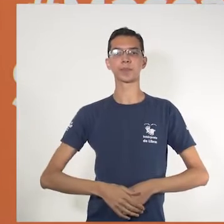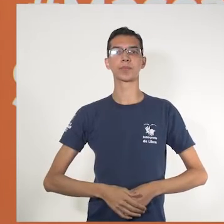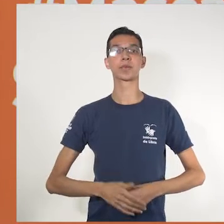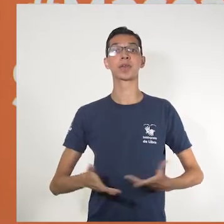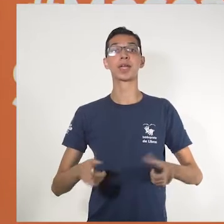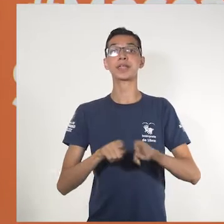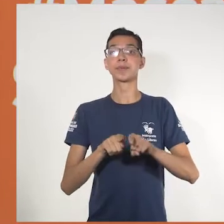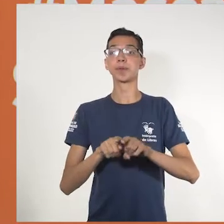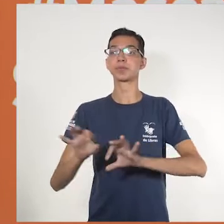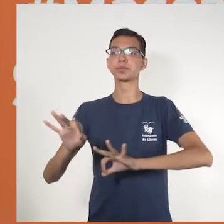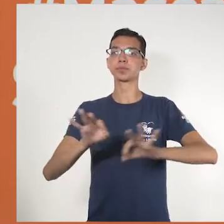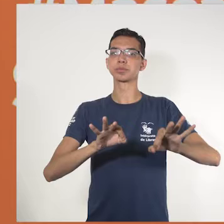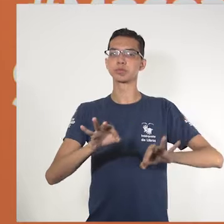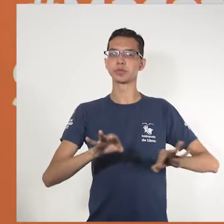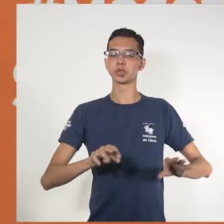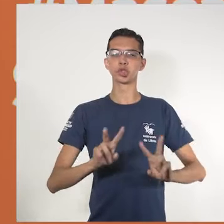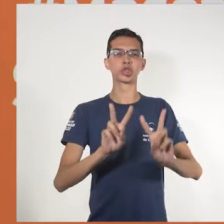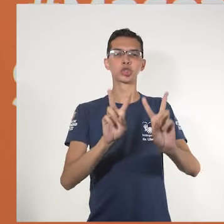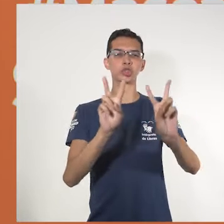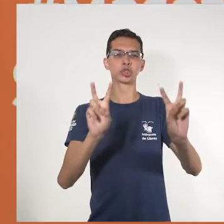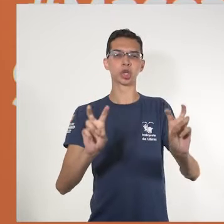saúde acima de 18 anos